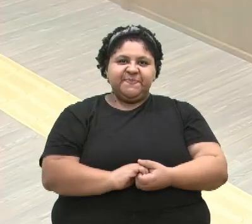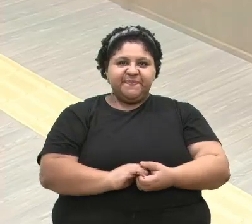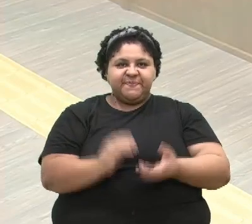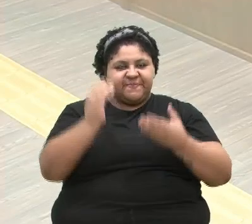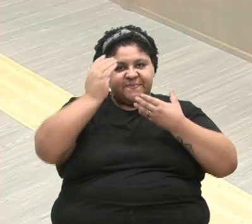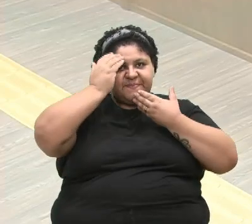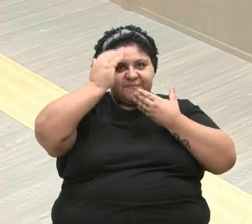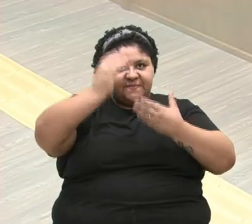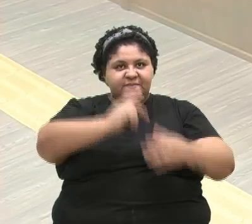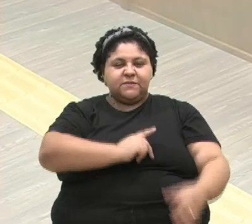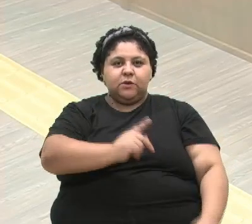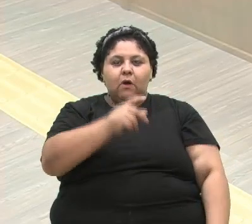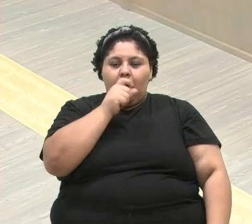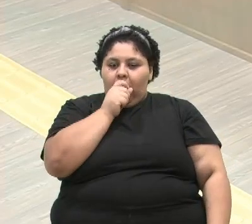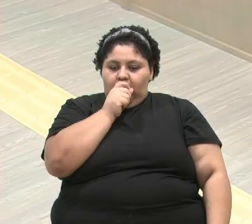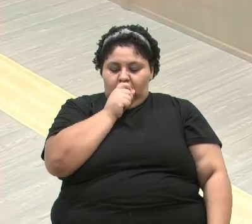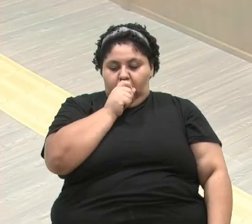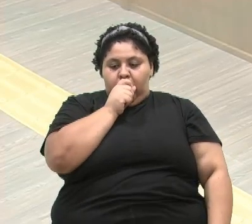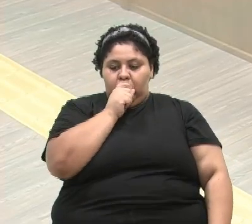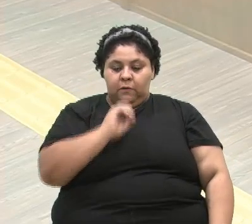Obrigado.